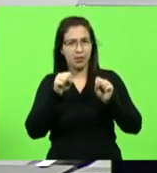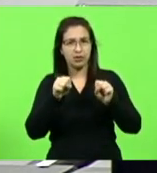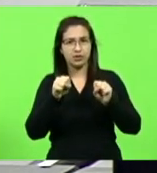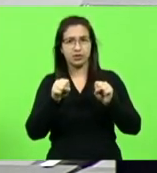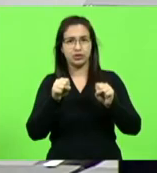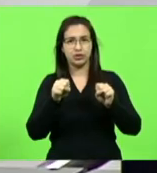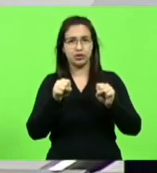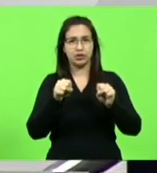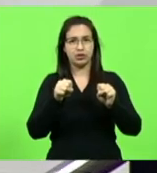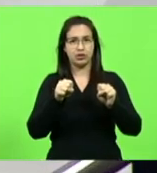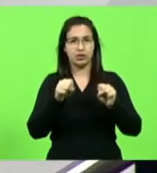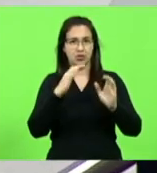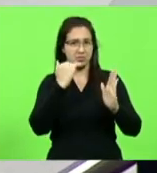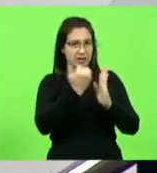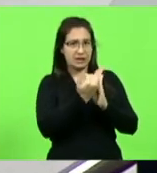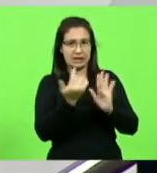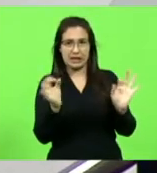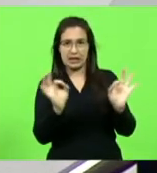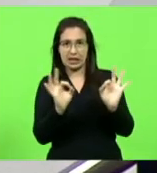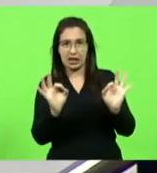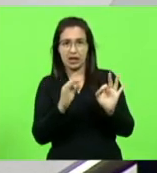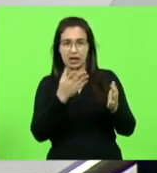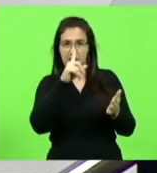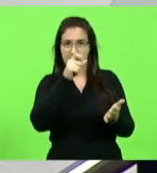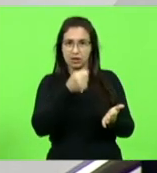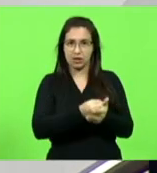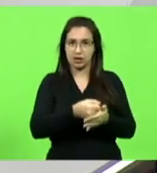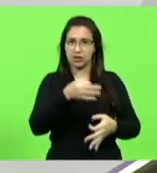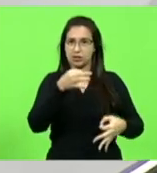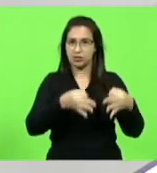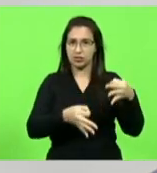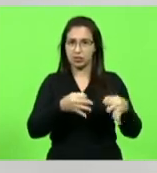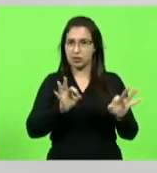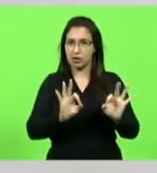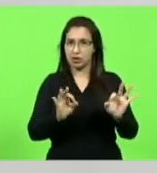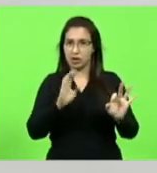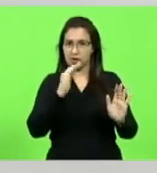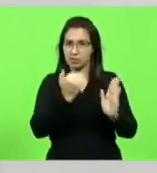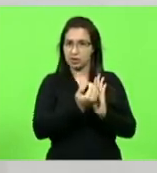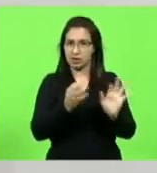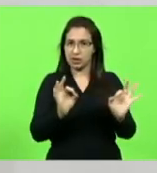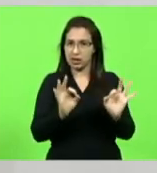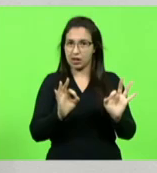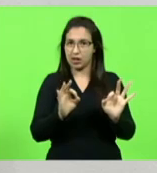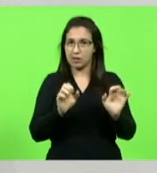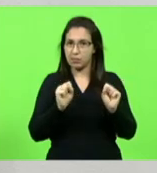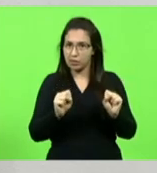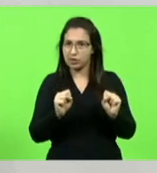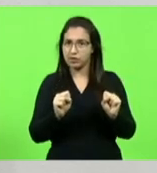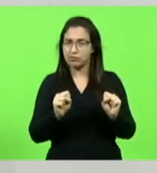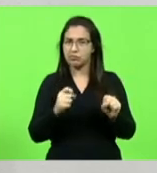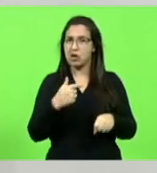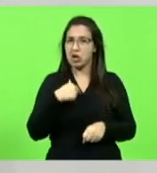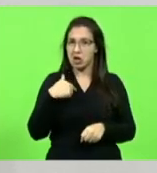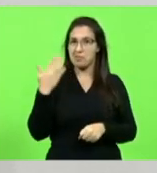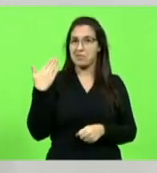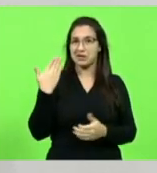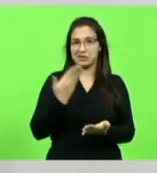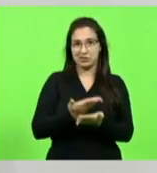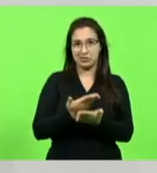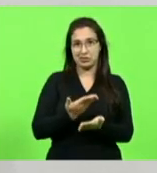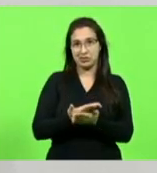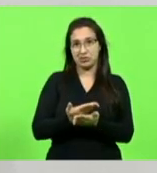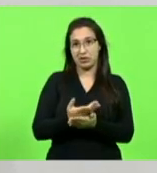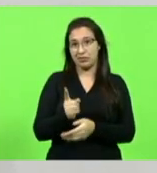não cumprir uma decisão judicial? Pelo que me consta e pelo que eu estudei, não.